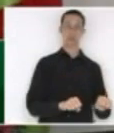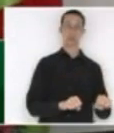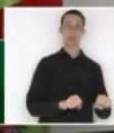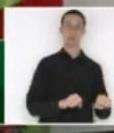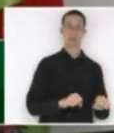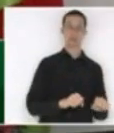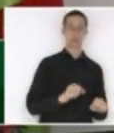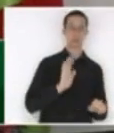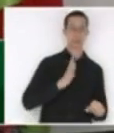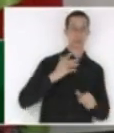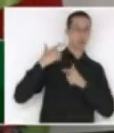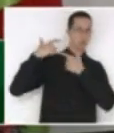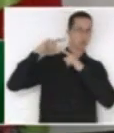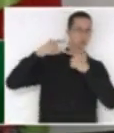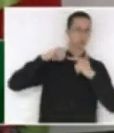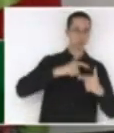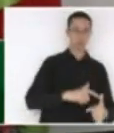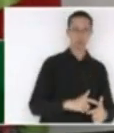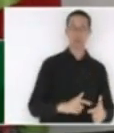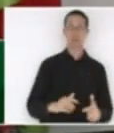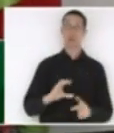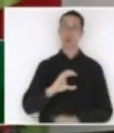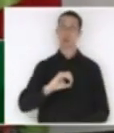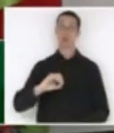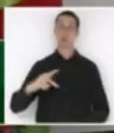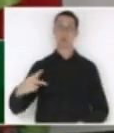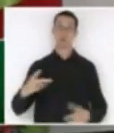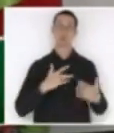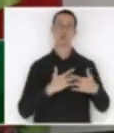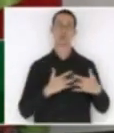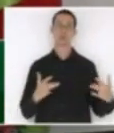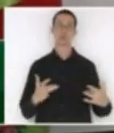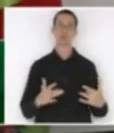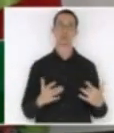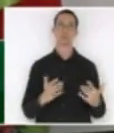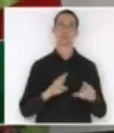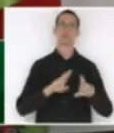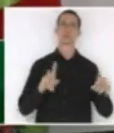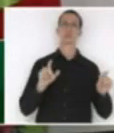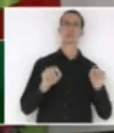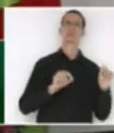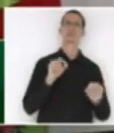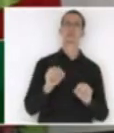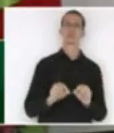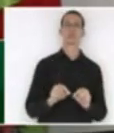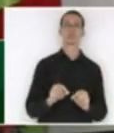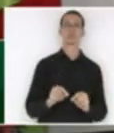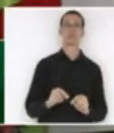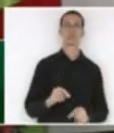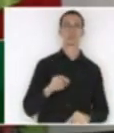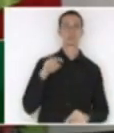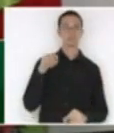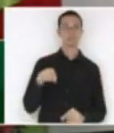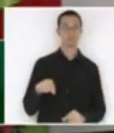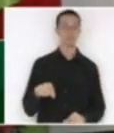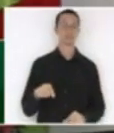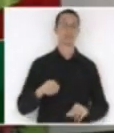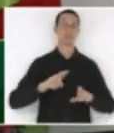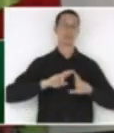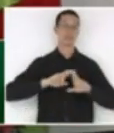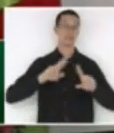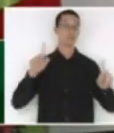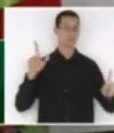e o cooperativismo solidário? Bem, a própria palavra já diz, há uma grande